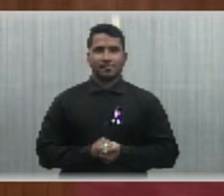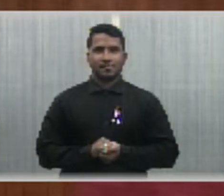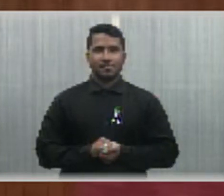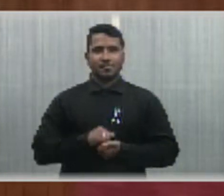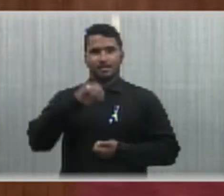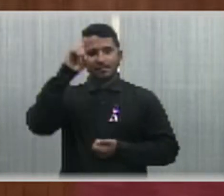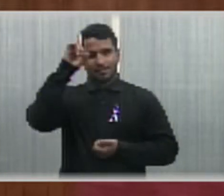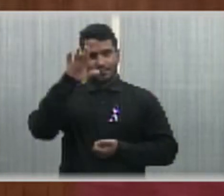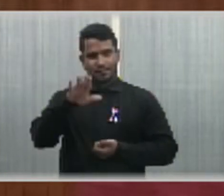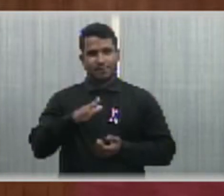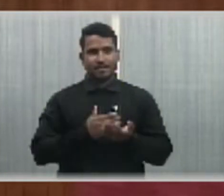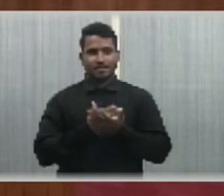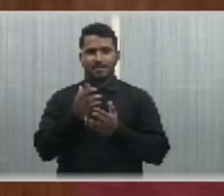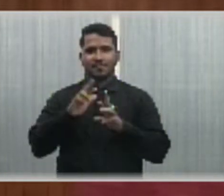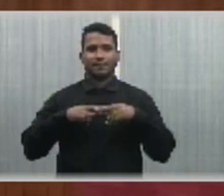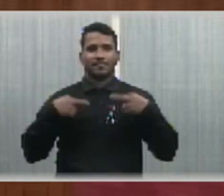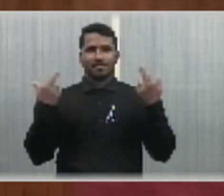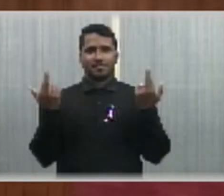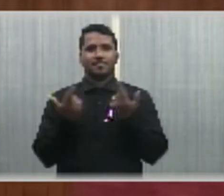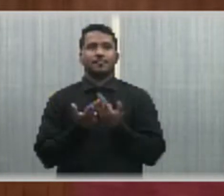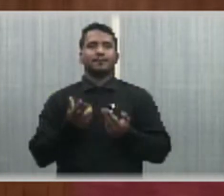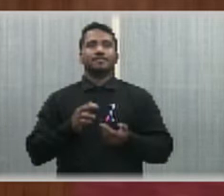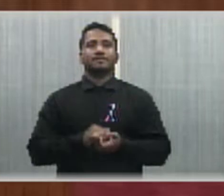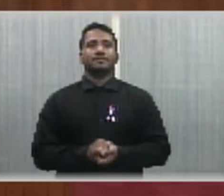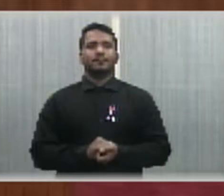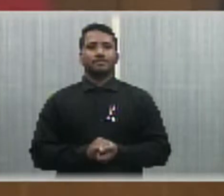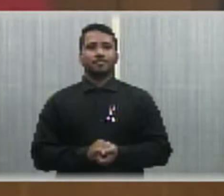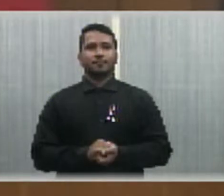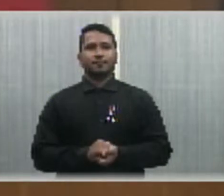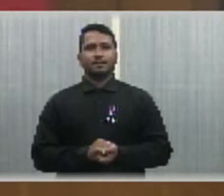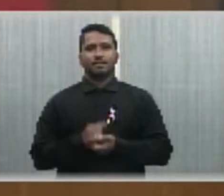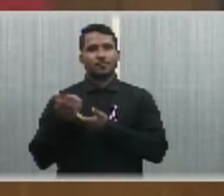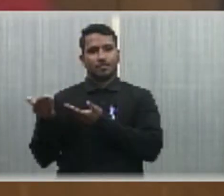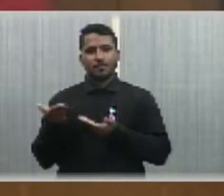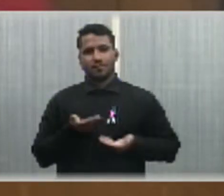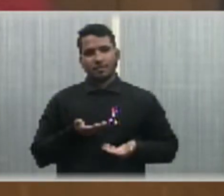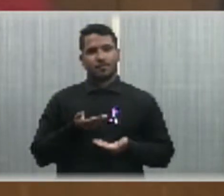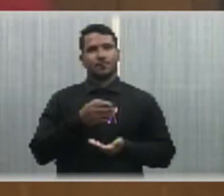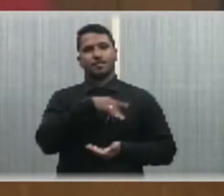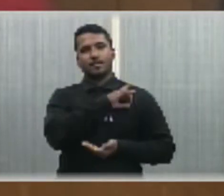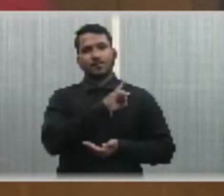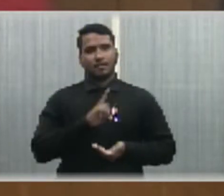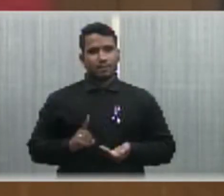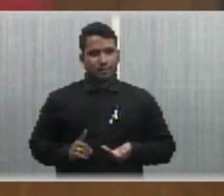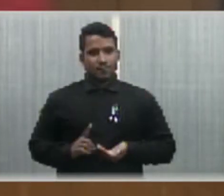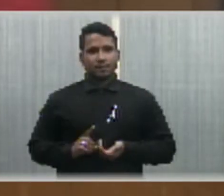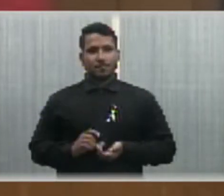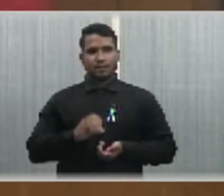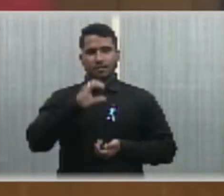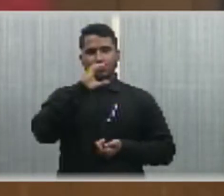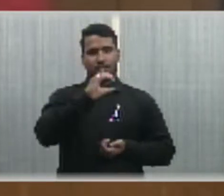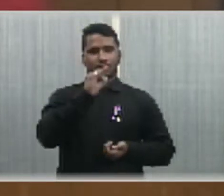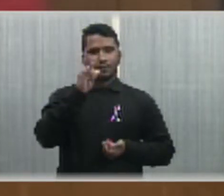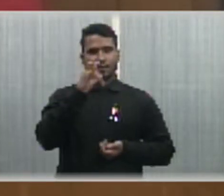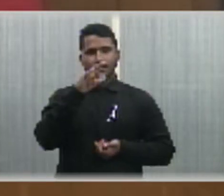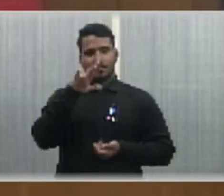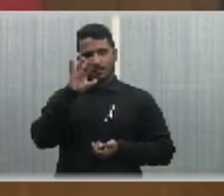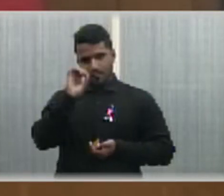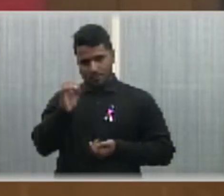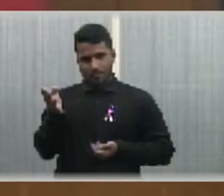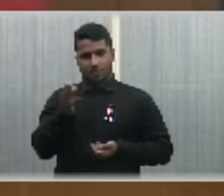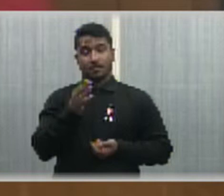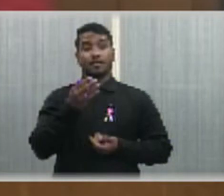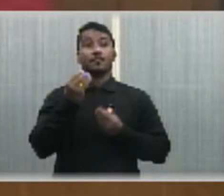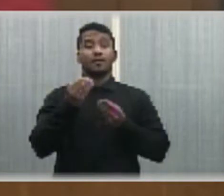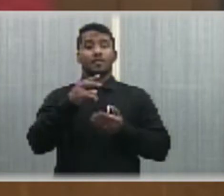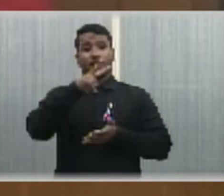Sob a proteção de Deus, declaro aberta a sessão. Convido o deputado Cícero Magalhães para